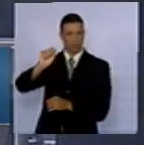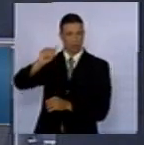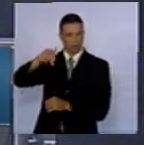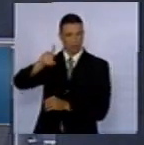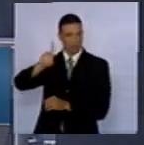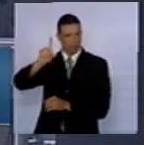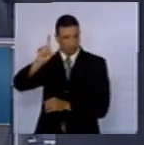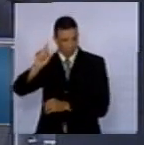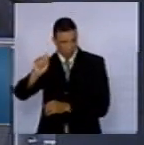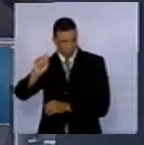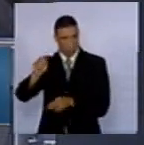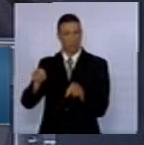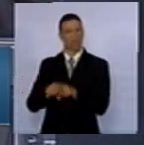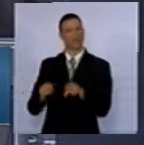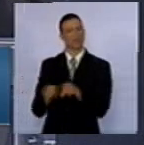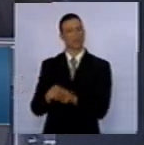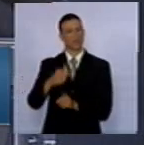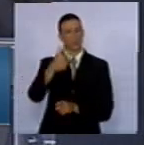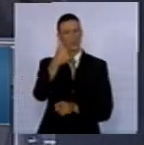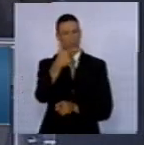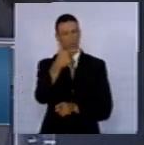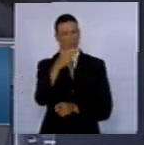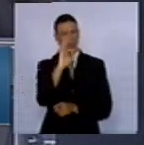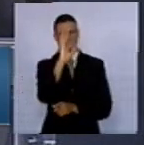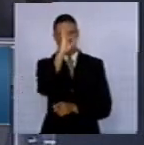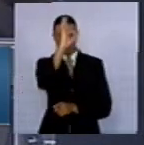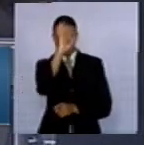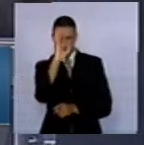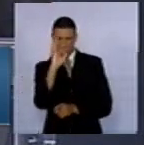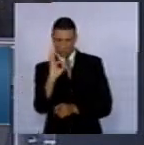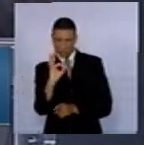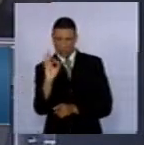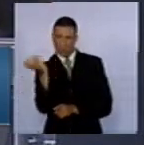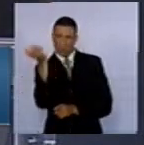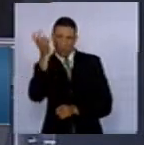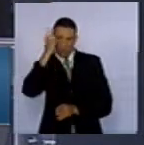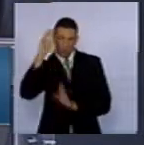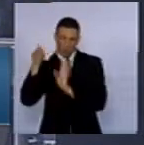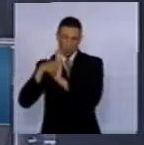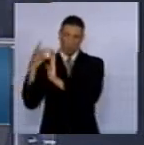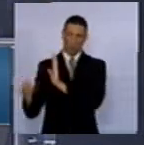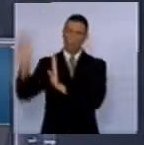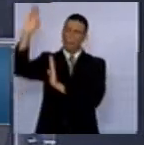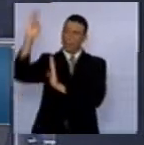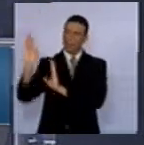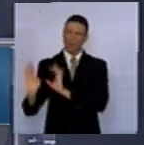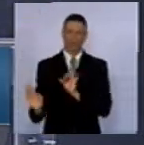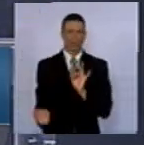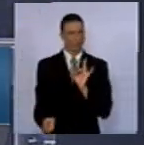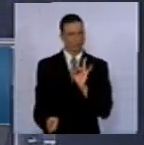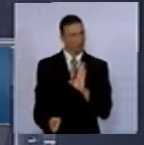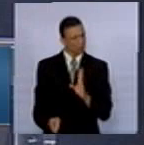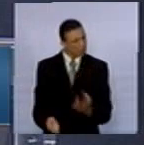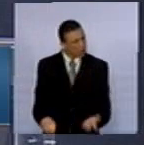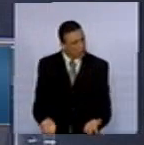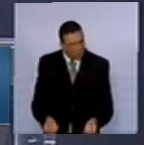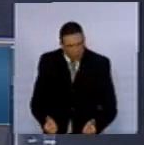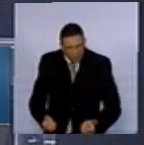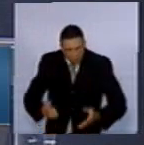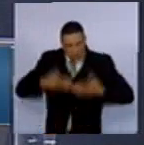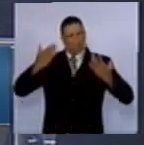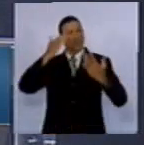discutindo aqui dois por cento de conteúdo nacional para a cultura brasileira eu não posso acreditar